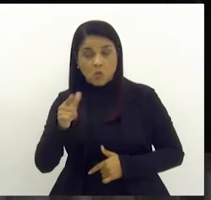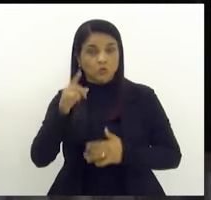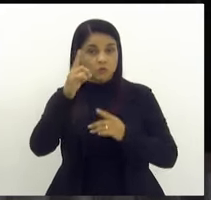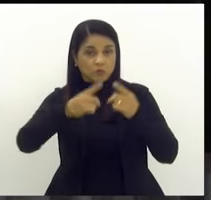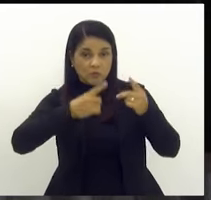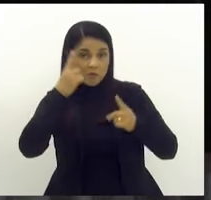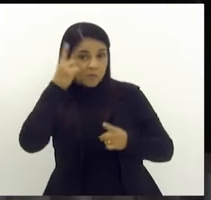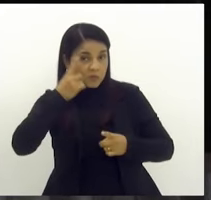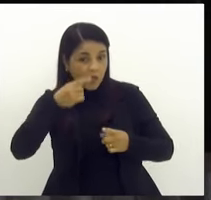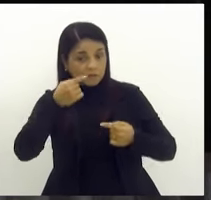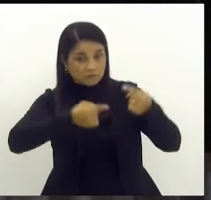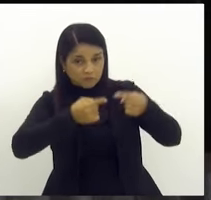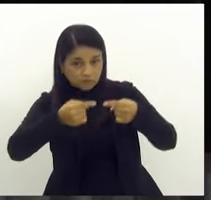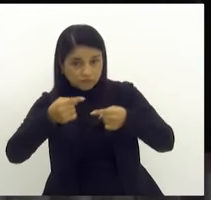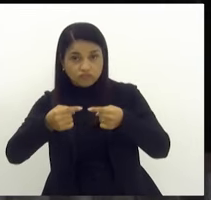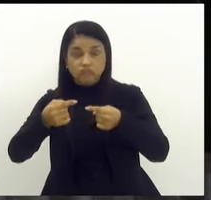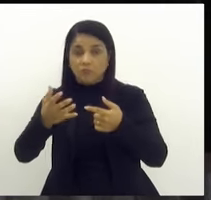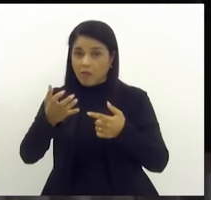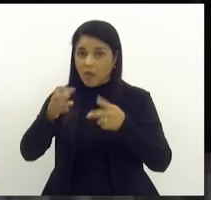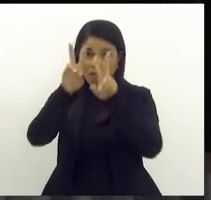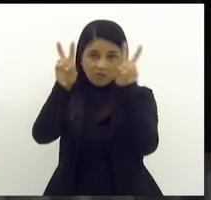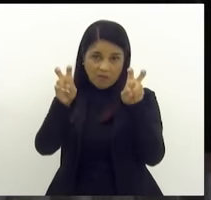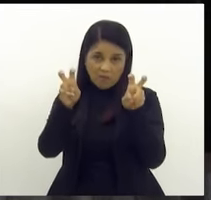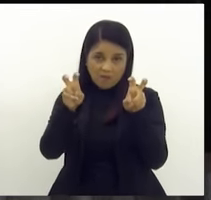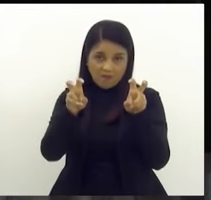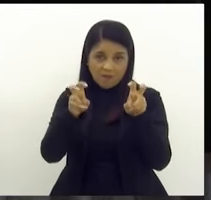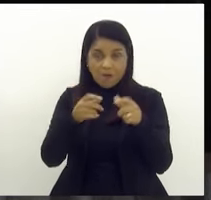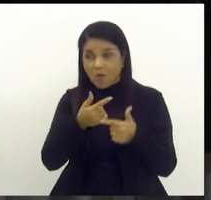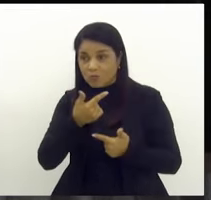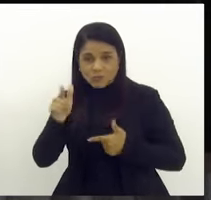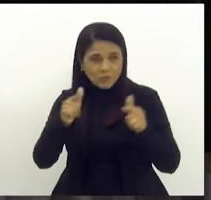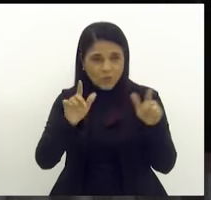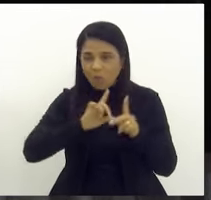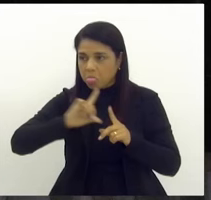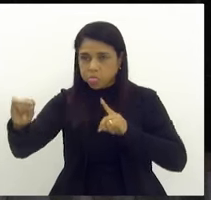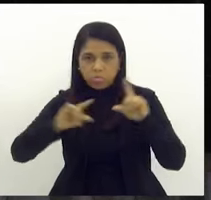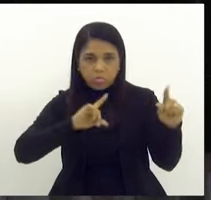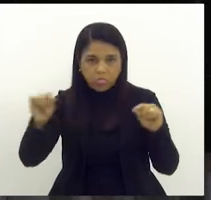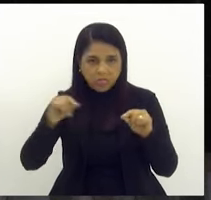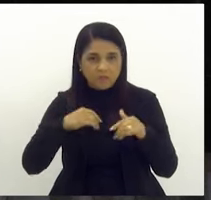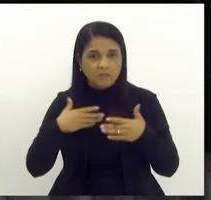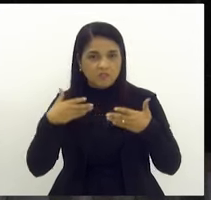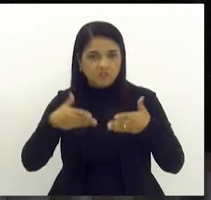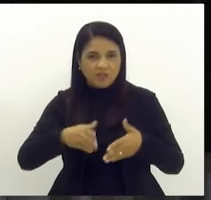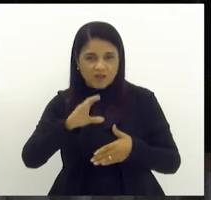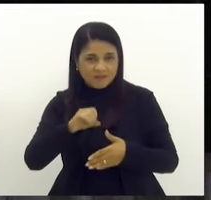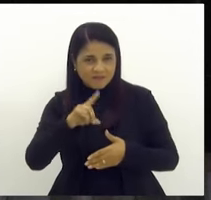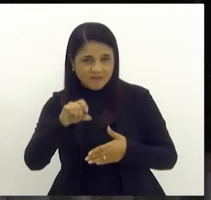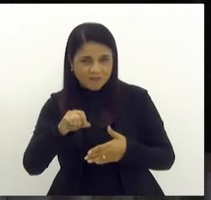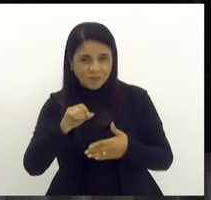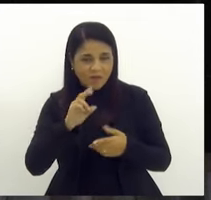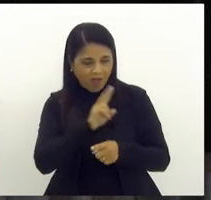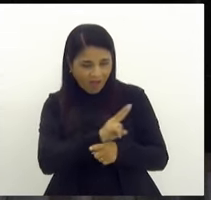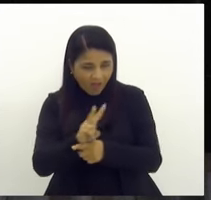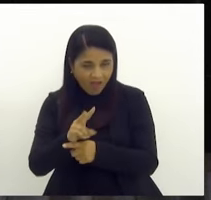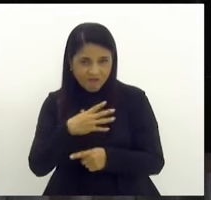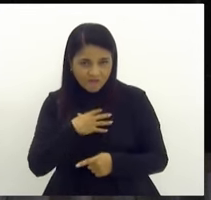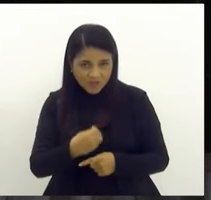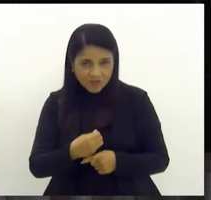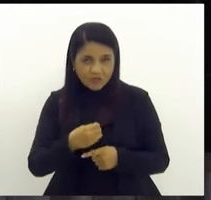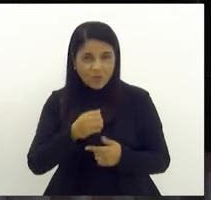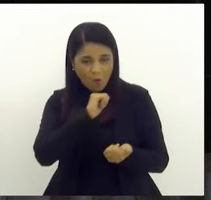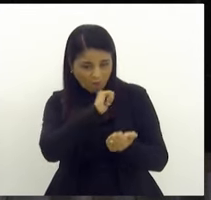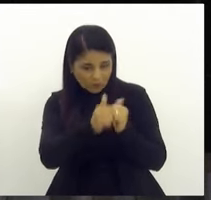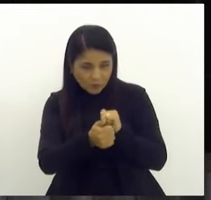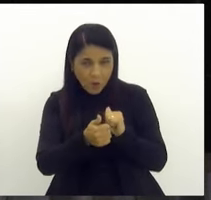a matéria os outros meteram o pé fo embora é mais importante chegar cedo em casa para tomar conta do filho jogar futebol ou ver o jogo que tem